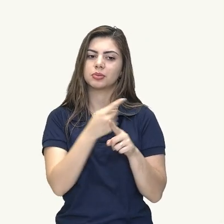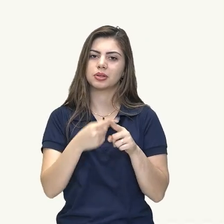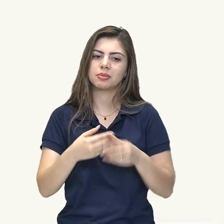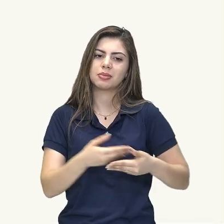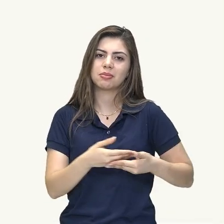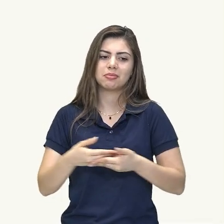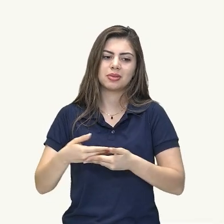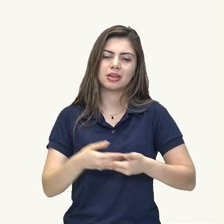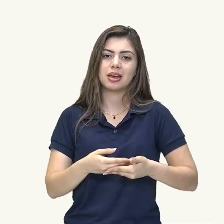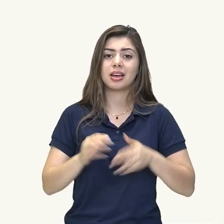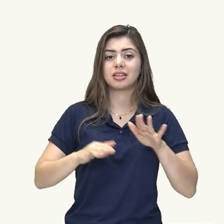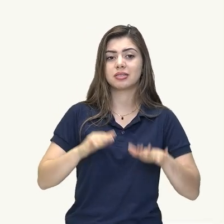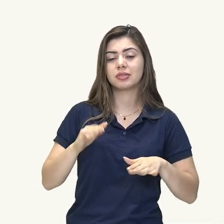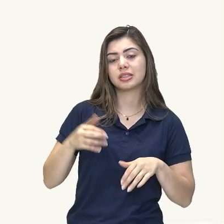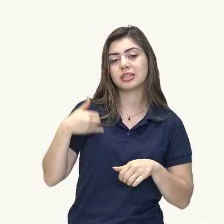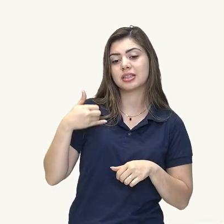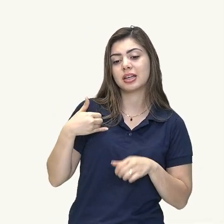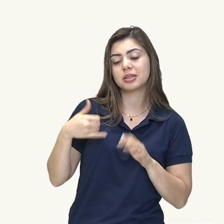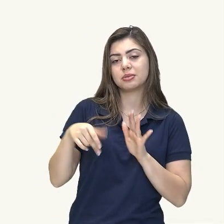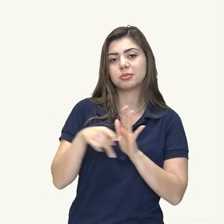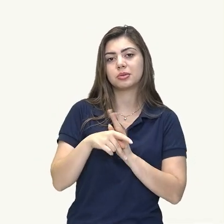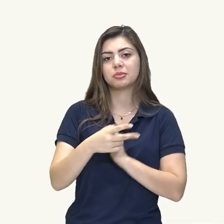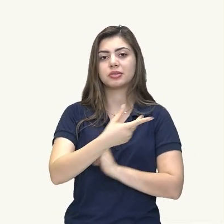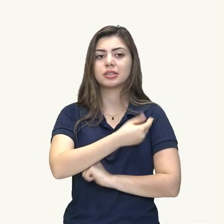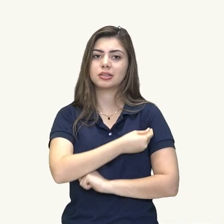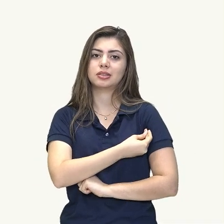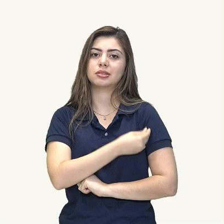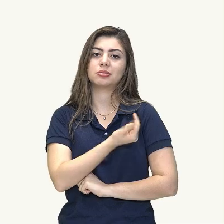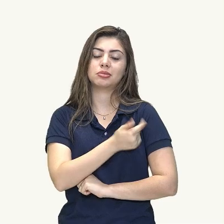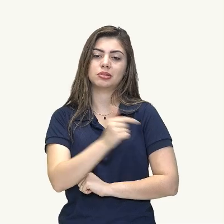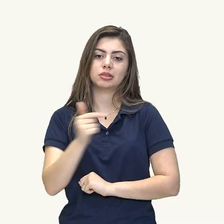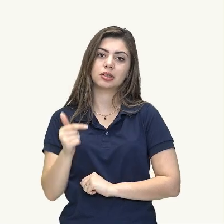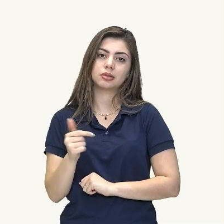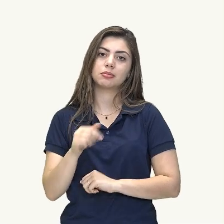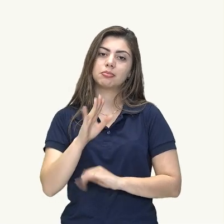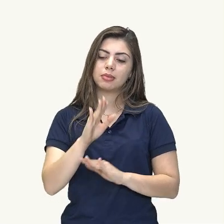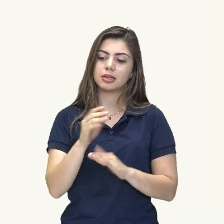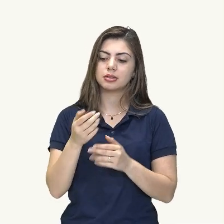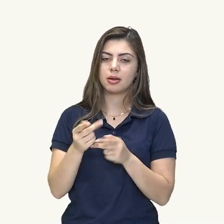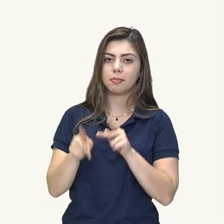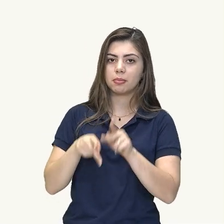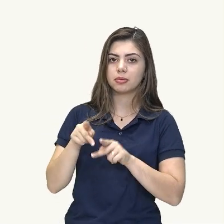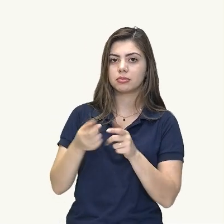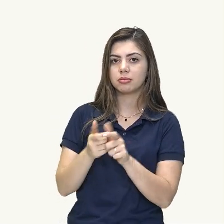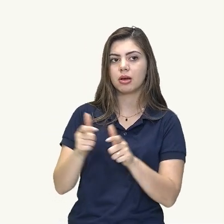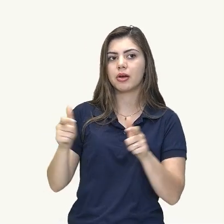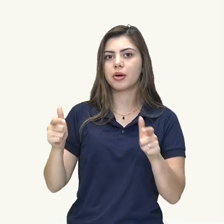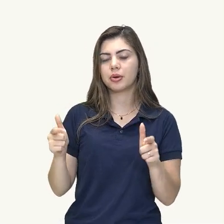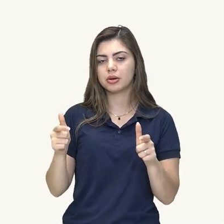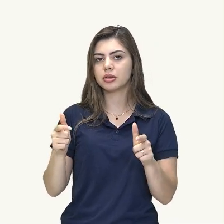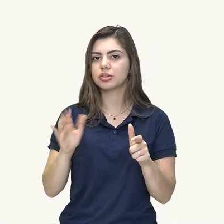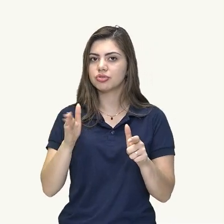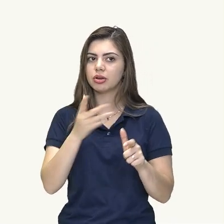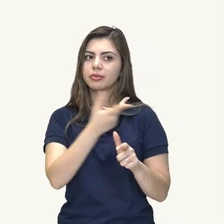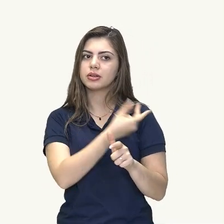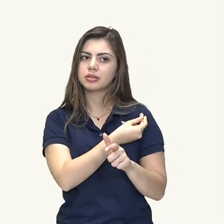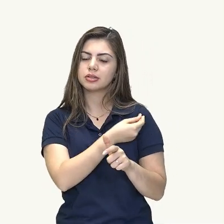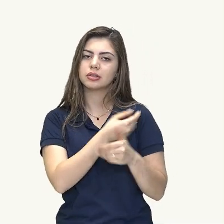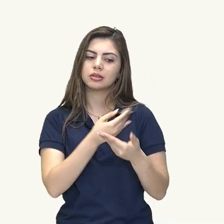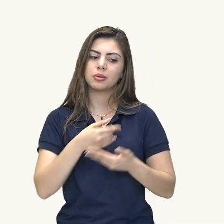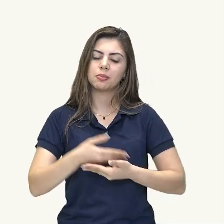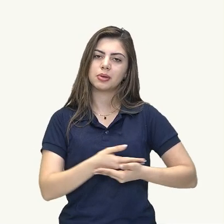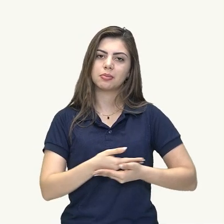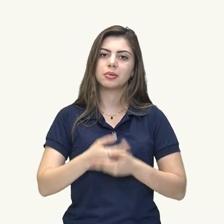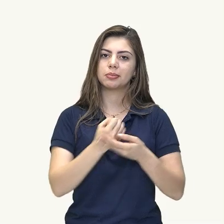ela vai garantir aí que pessoas com sistema imunológico comprometido, como por exemplo, pessoas que fazem quimioterapia